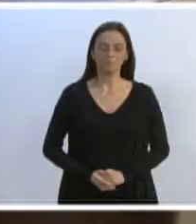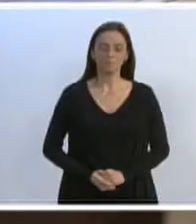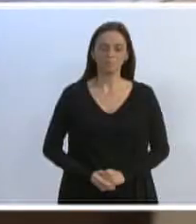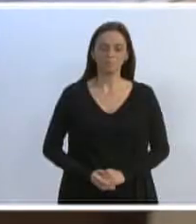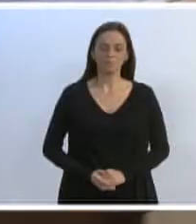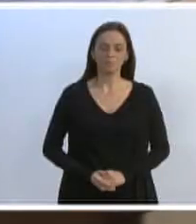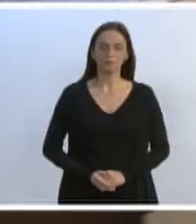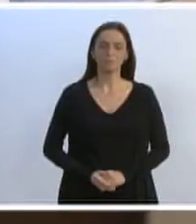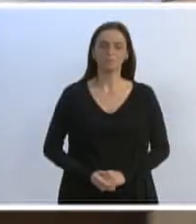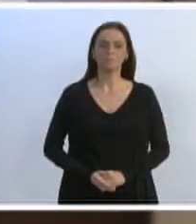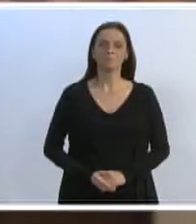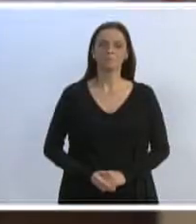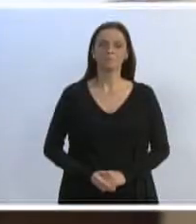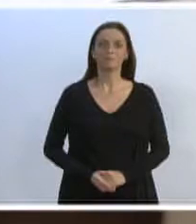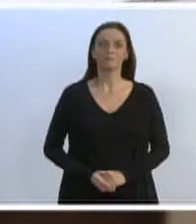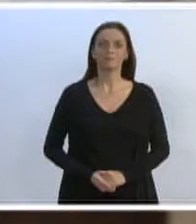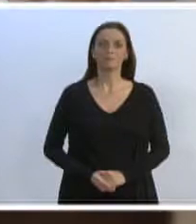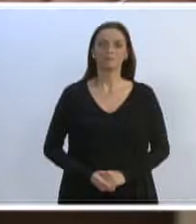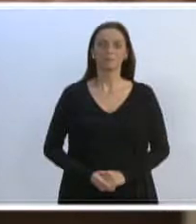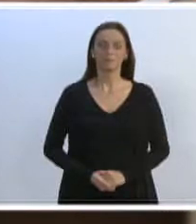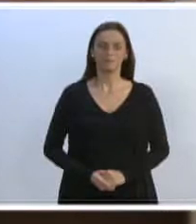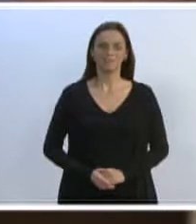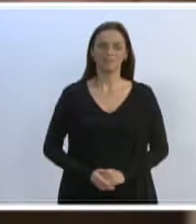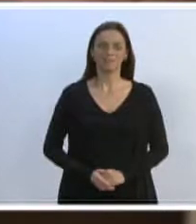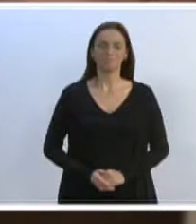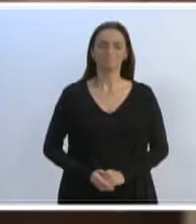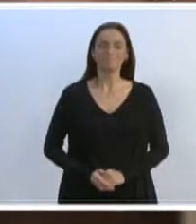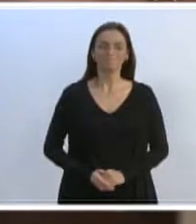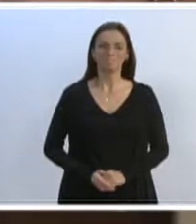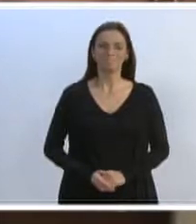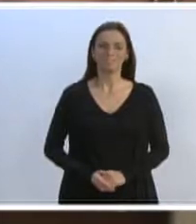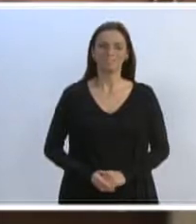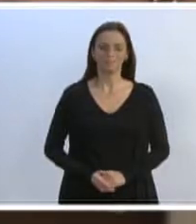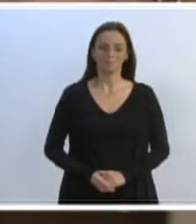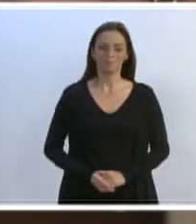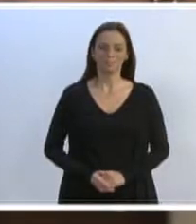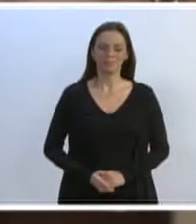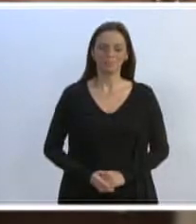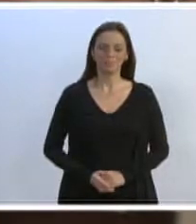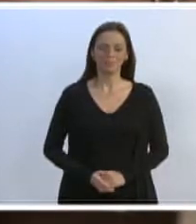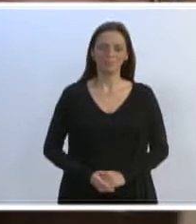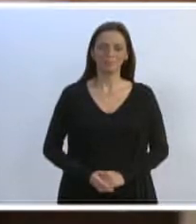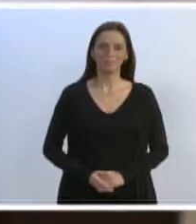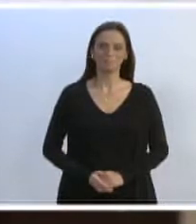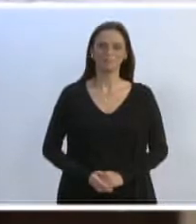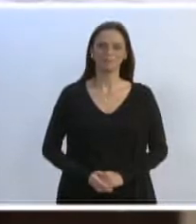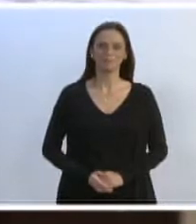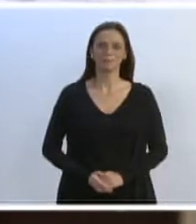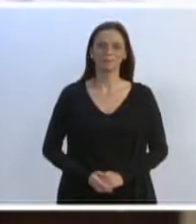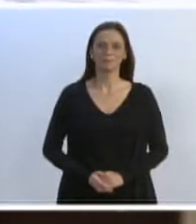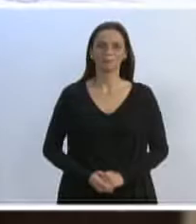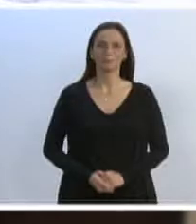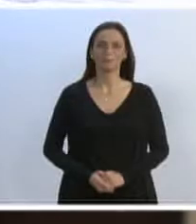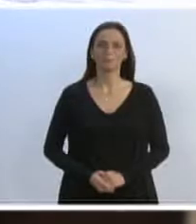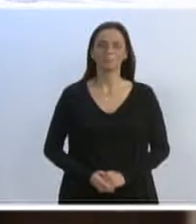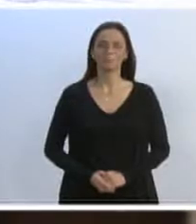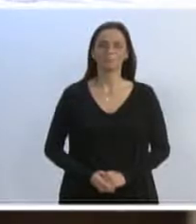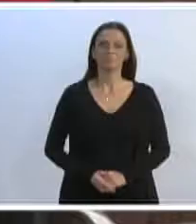a administradora da Biblioteca Pública de Santa Catarina, senhora Patrícia Carla Firmino,